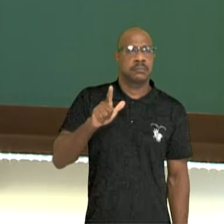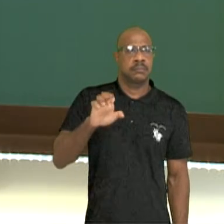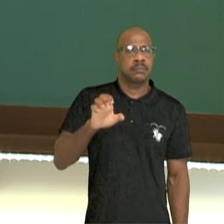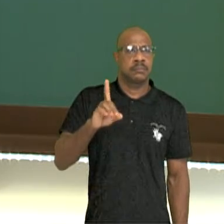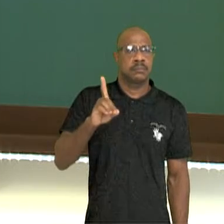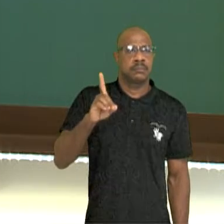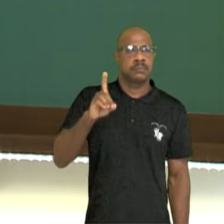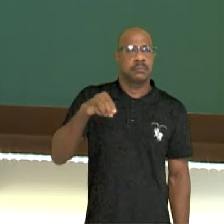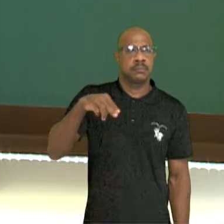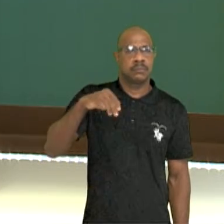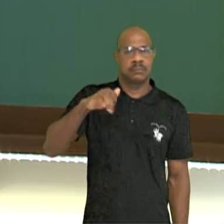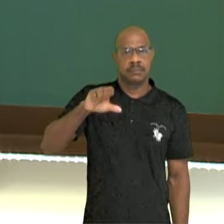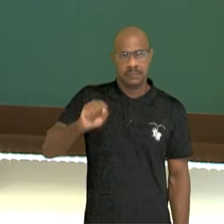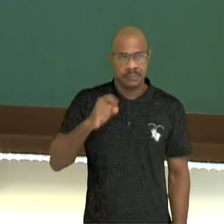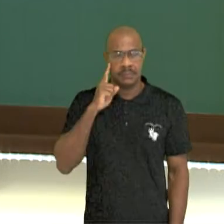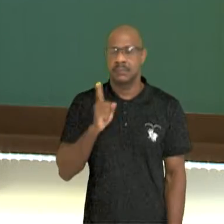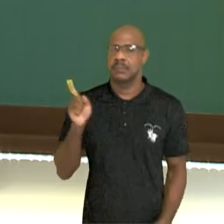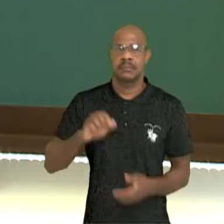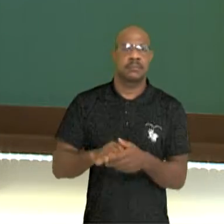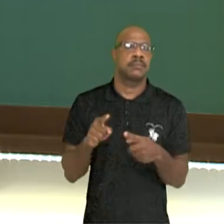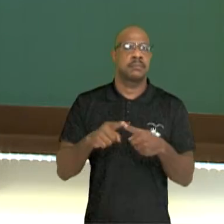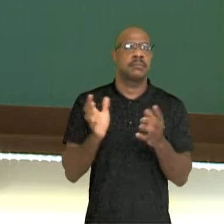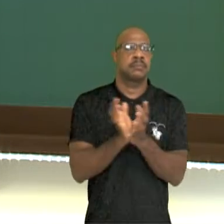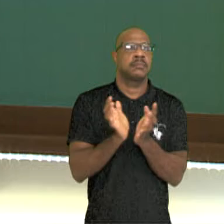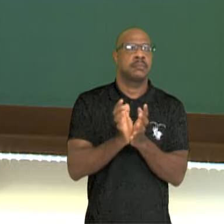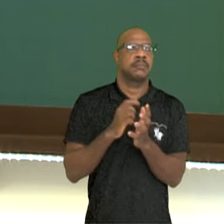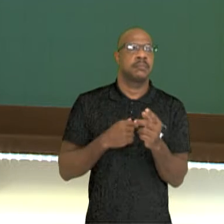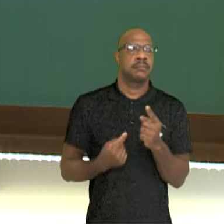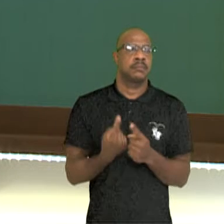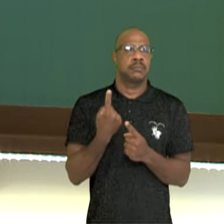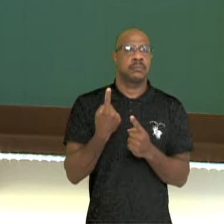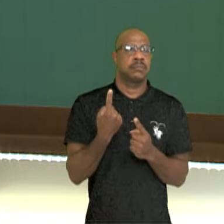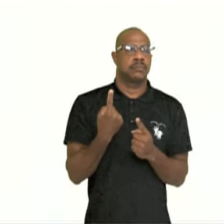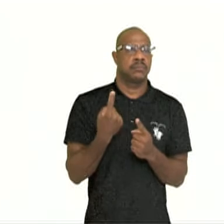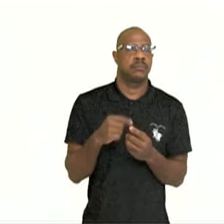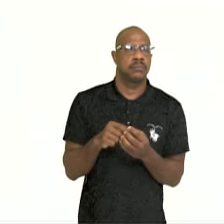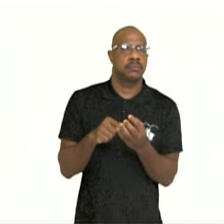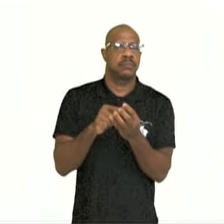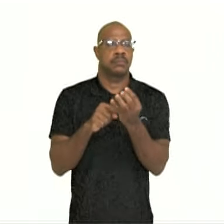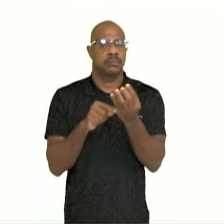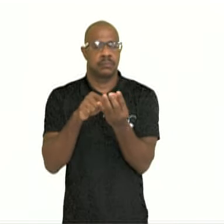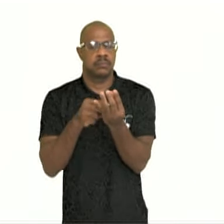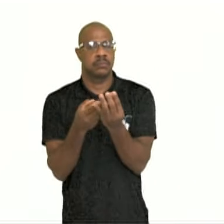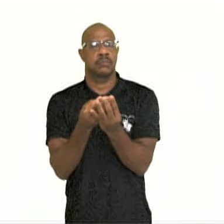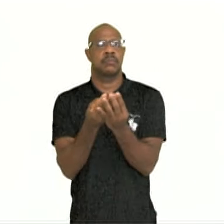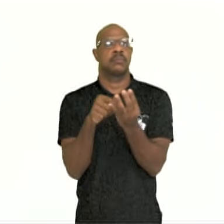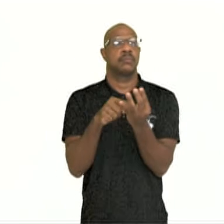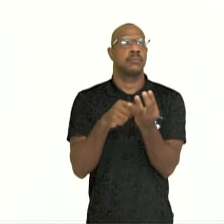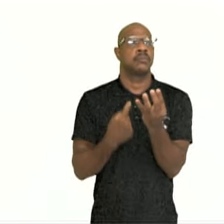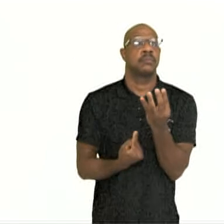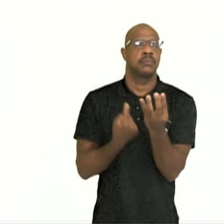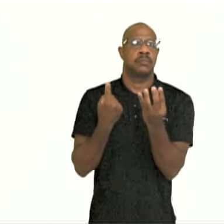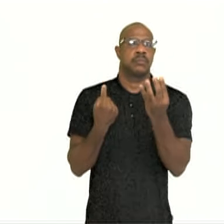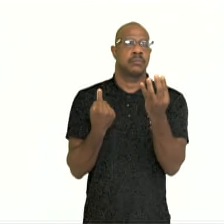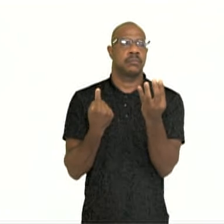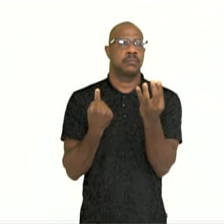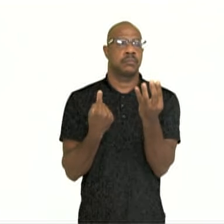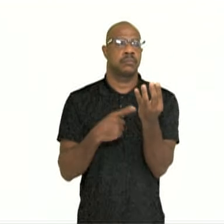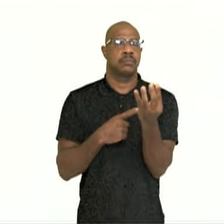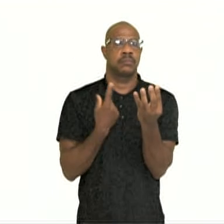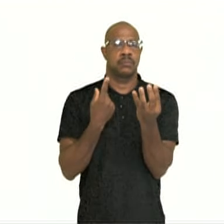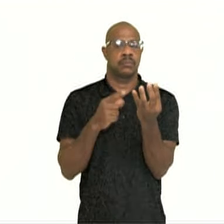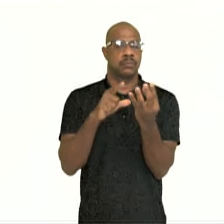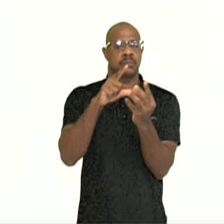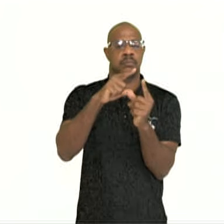grupo, monocotiledôneas, nós temos a presença de um cotilédone, como vocês podem perceber. Então, ele dá origem apenas a uma